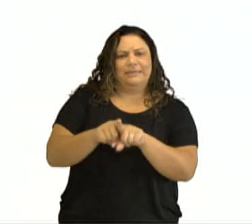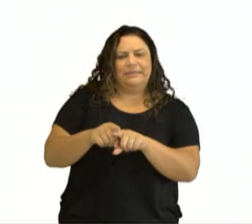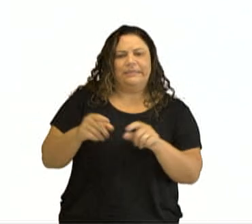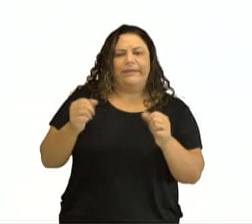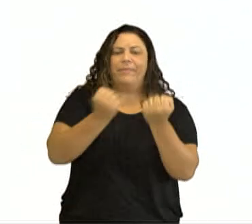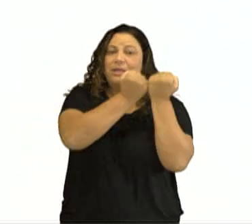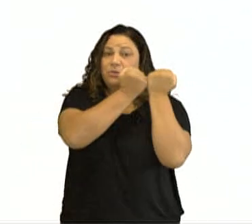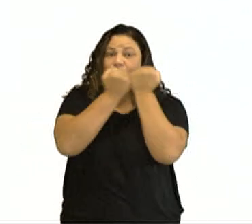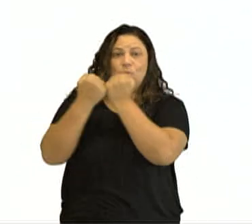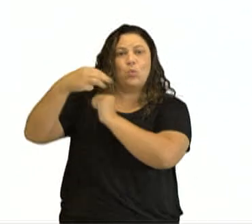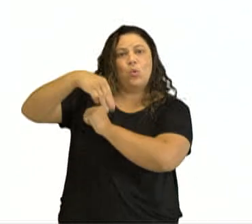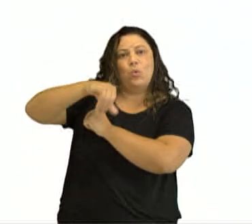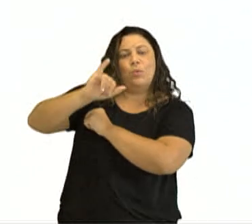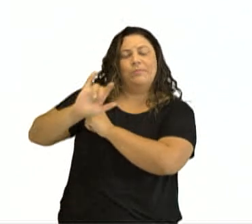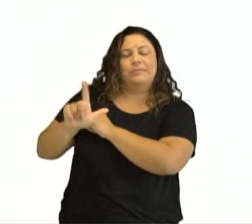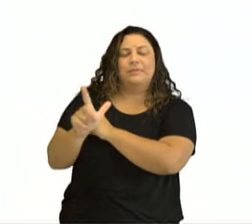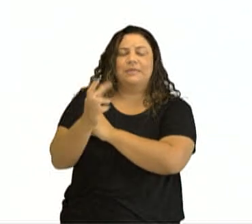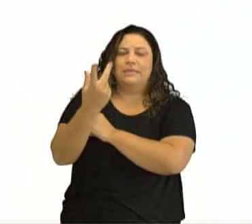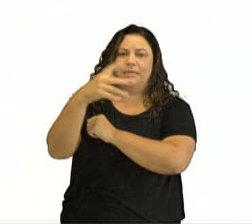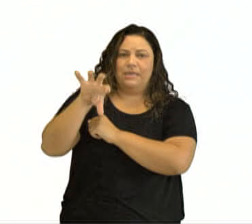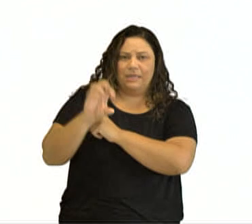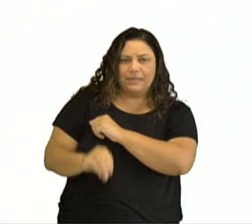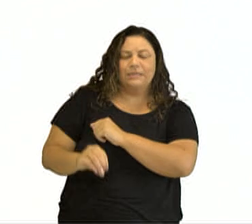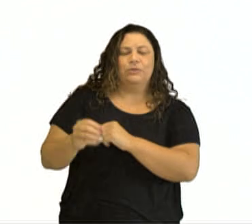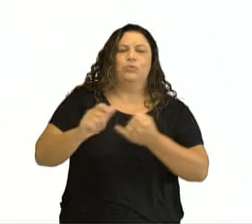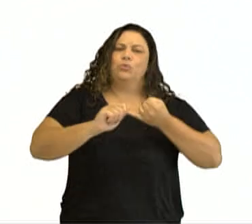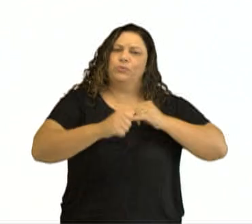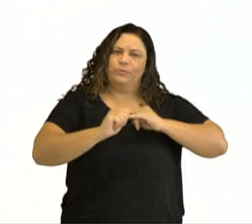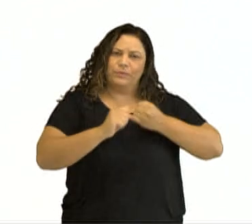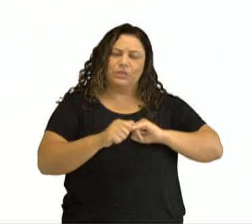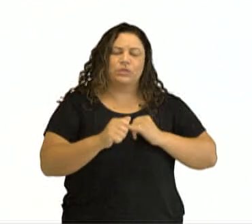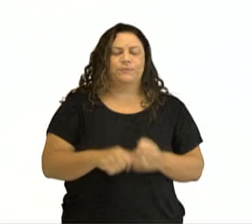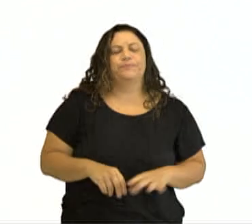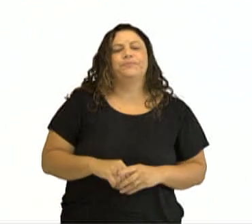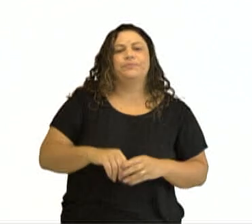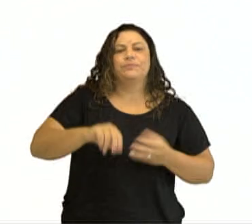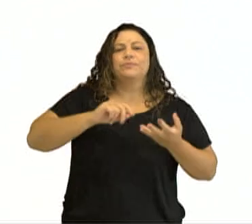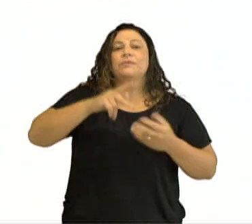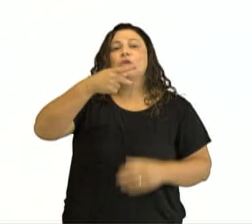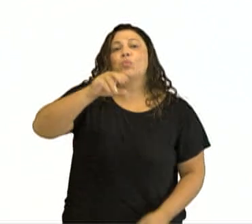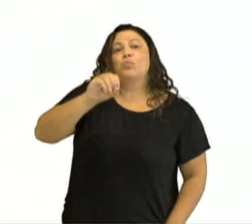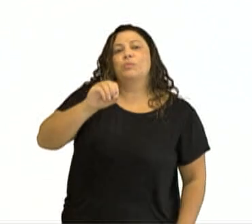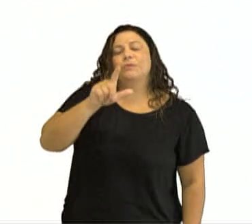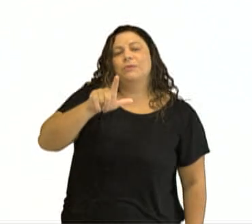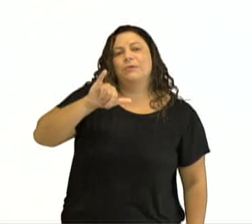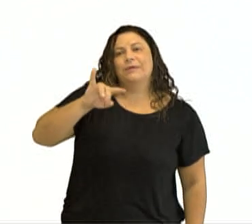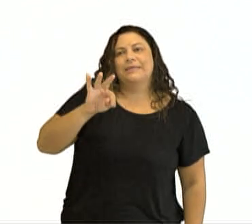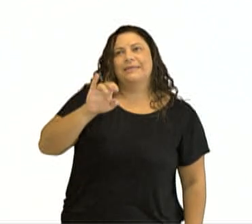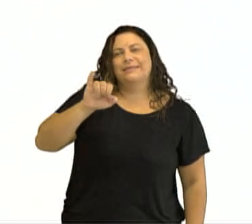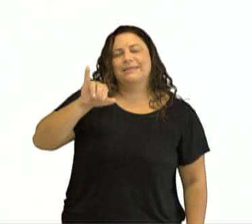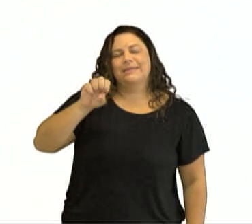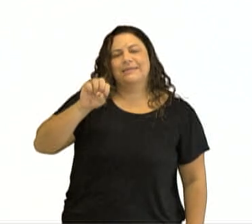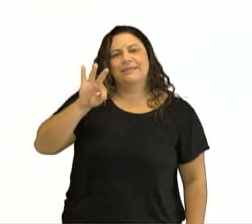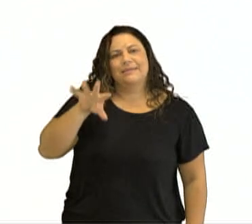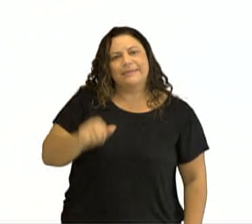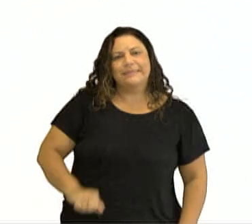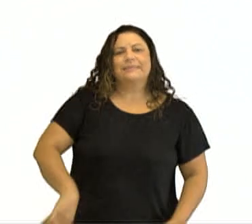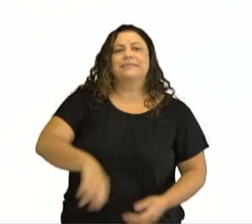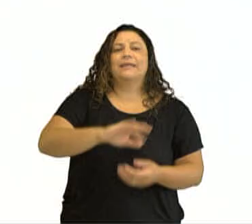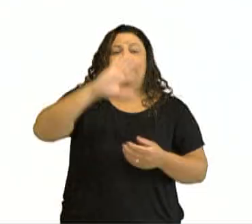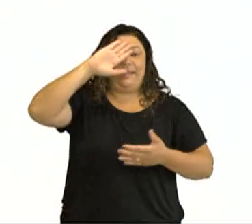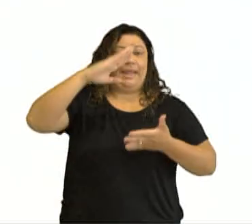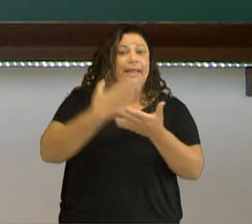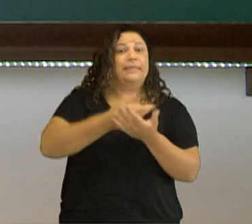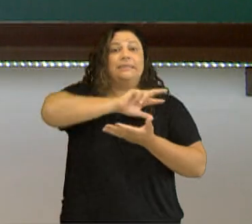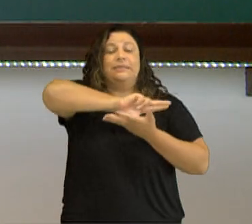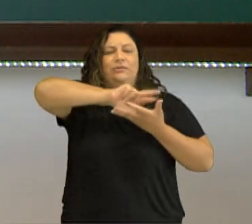região, assim como a batata e o feijão. Eles eram politeístas. O que eram, né? Essa cultura politeísta é aquela